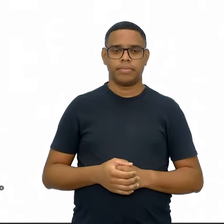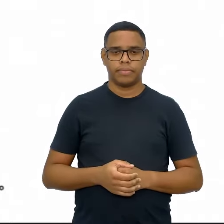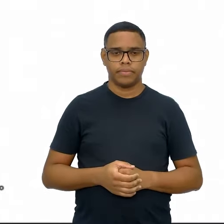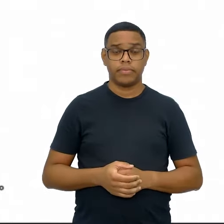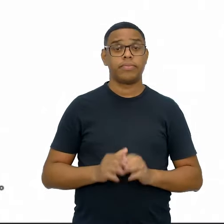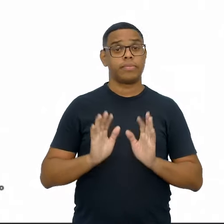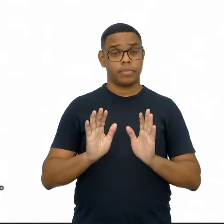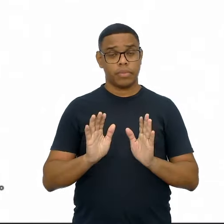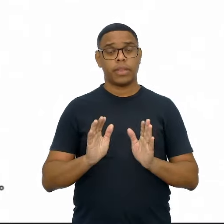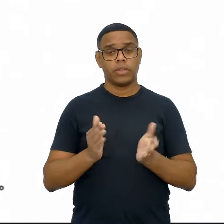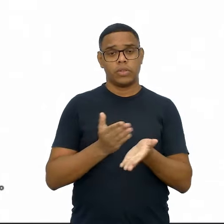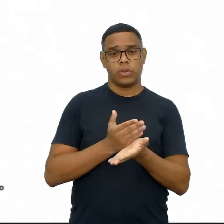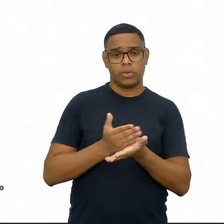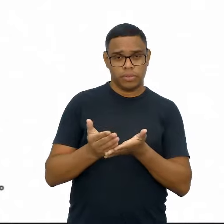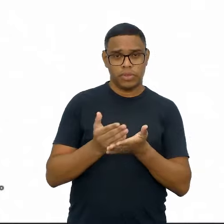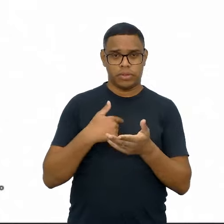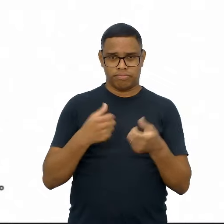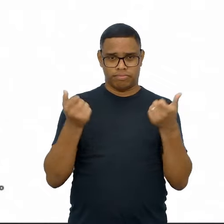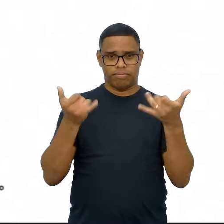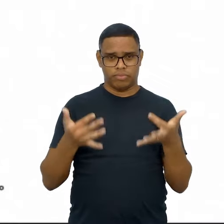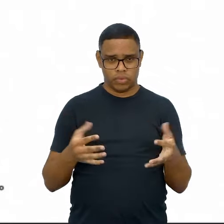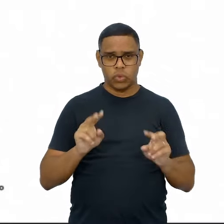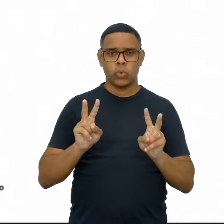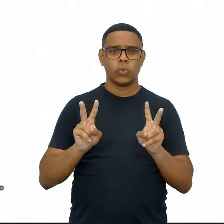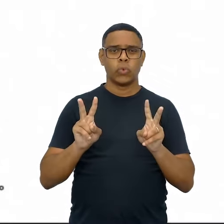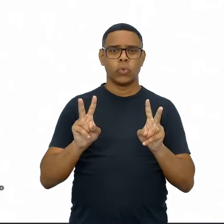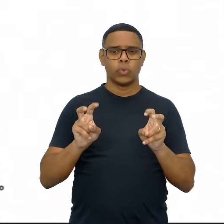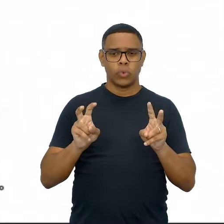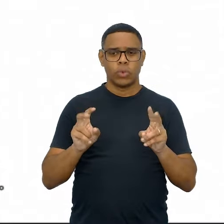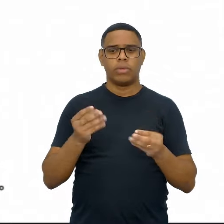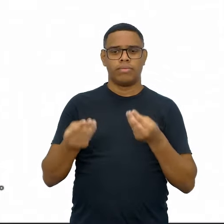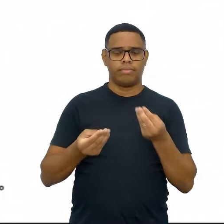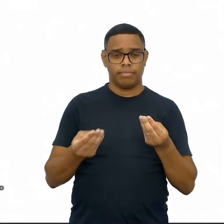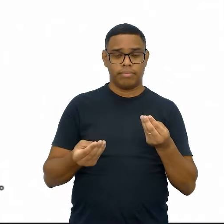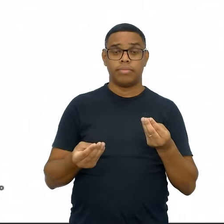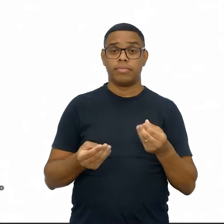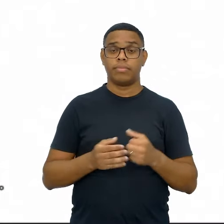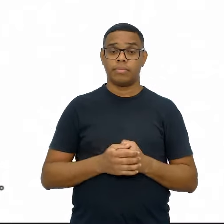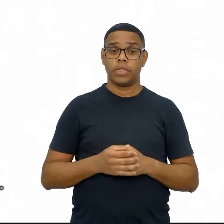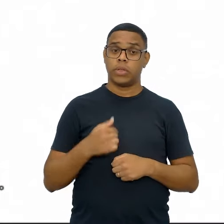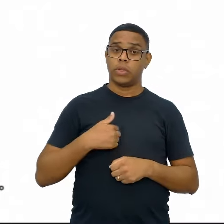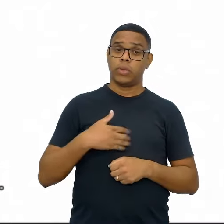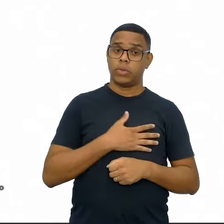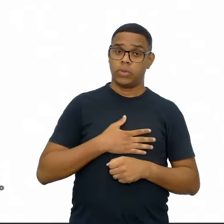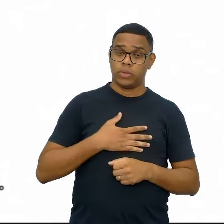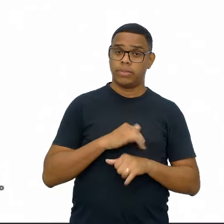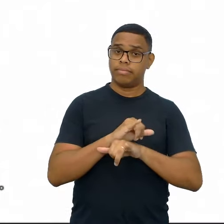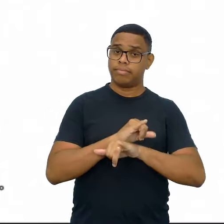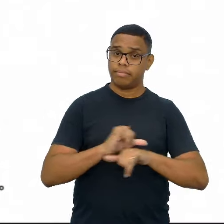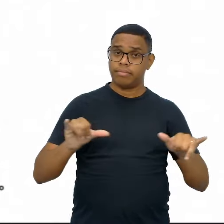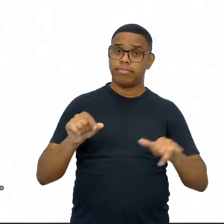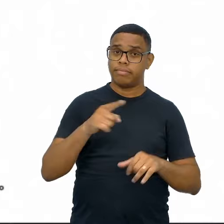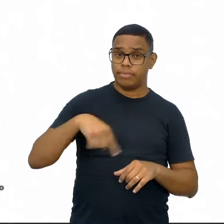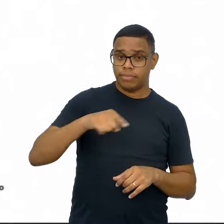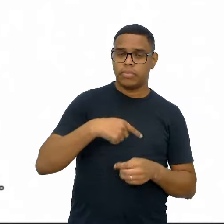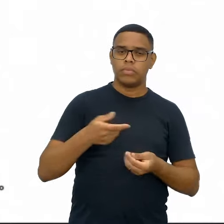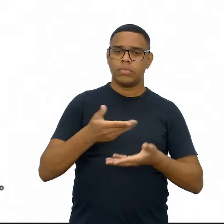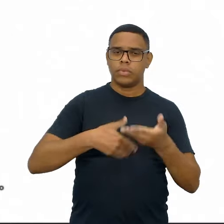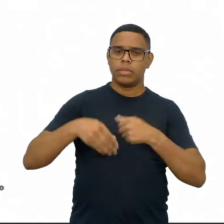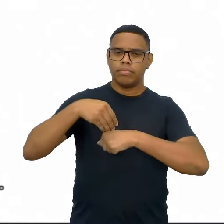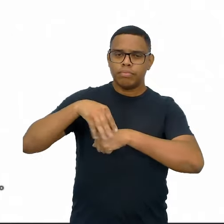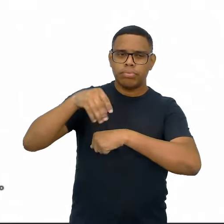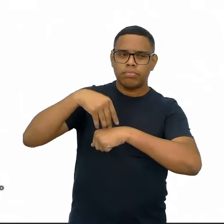Antes de iniciar a minha fala sobre esses resultados, eu gostaria de falar para vocês, né, de compartilhar